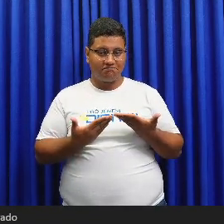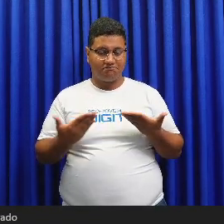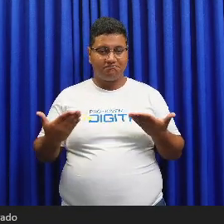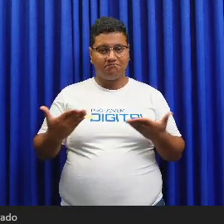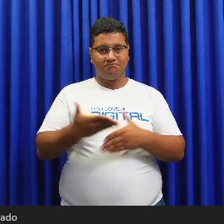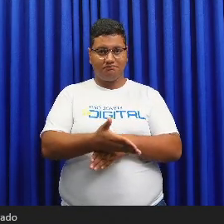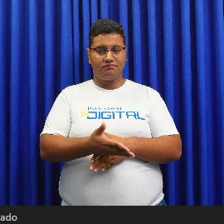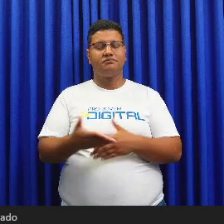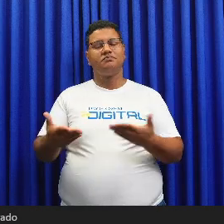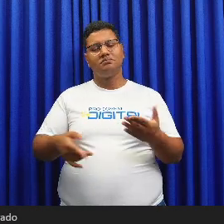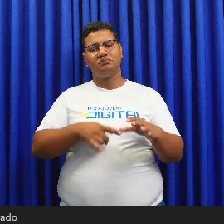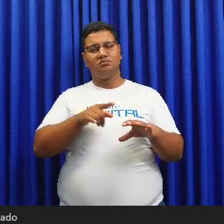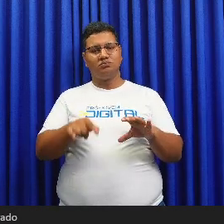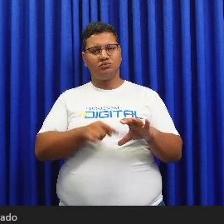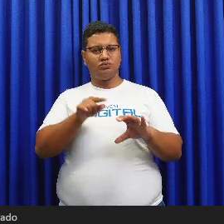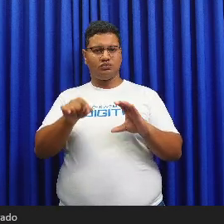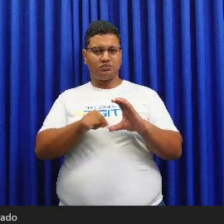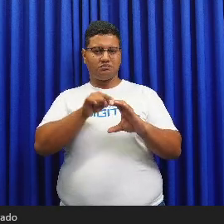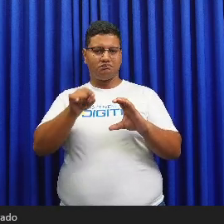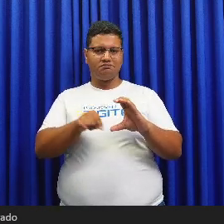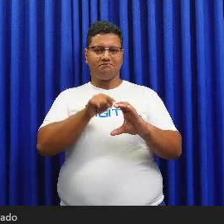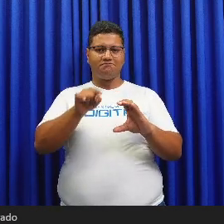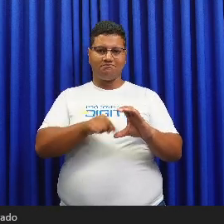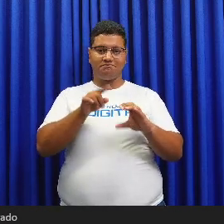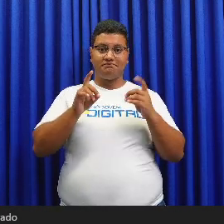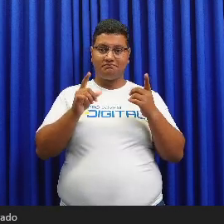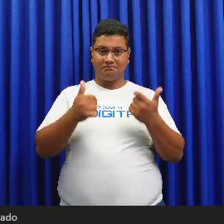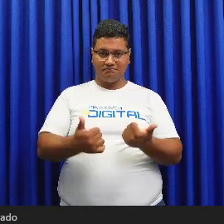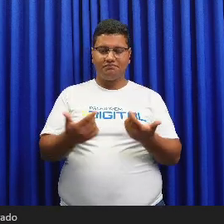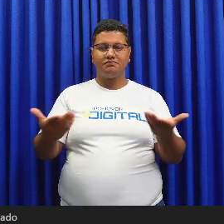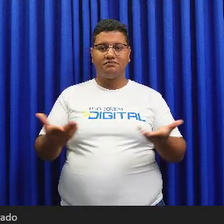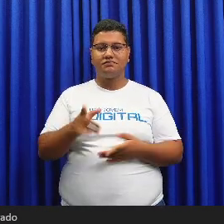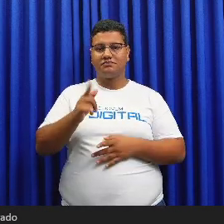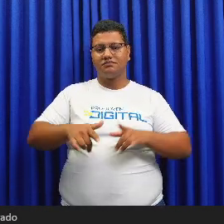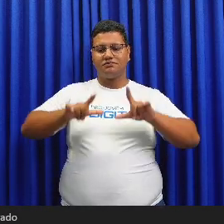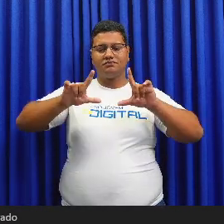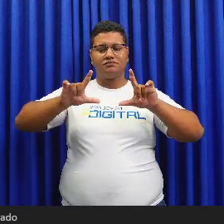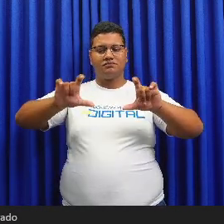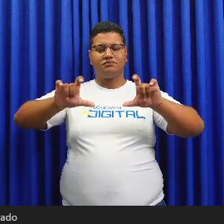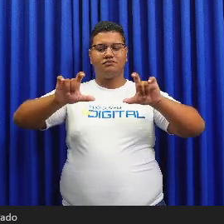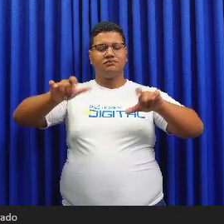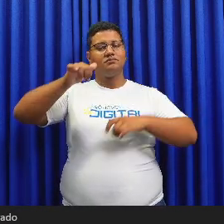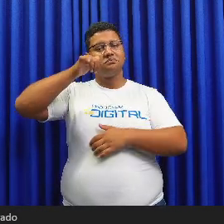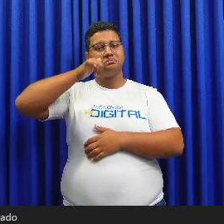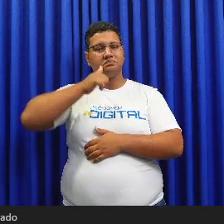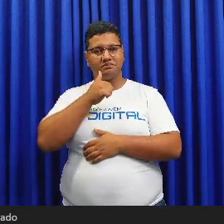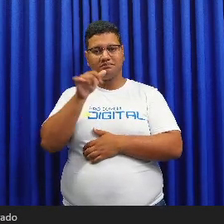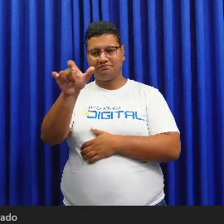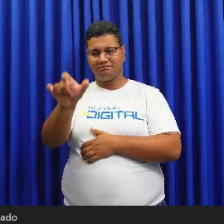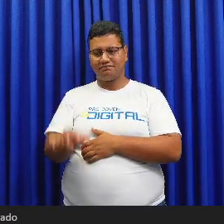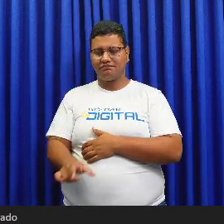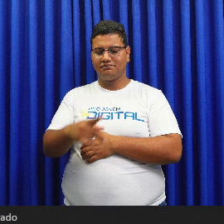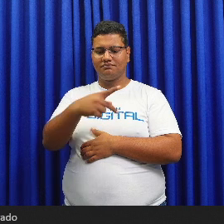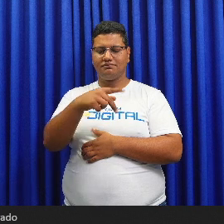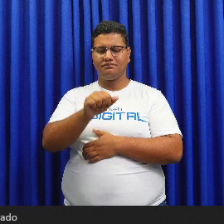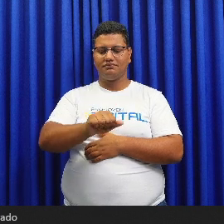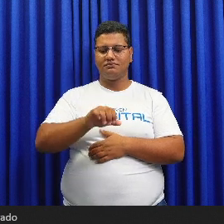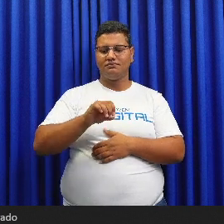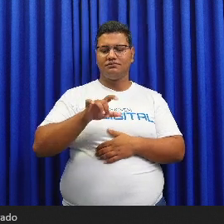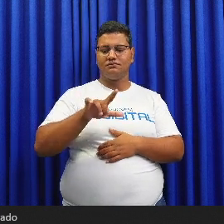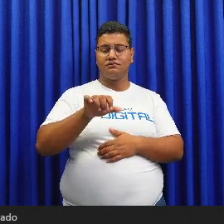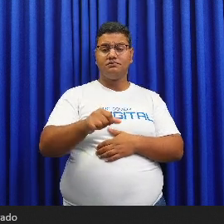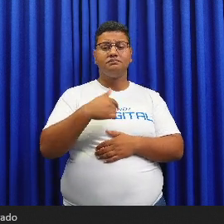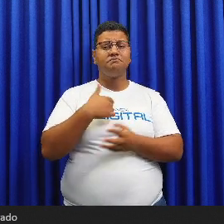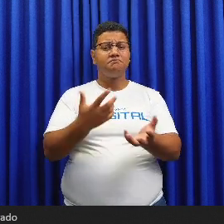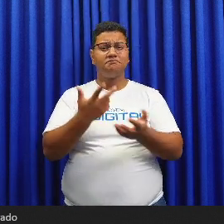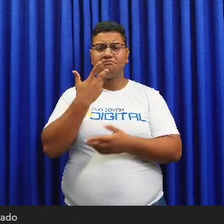beleza? Tá carregando, ok? Vai ser a imagem dessa moça, tá? O que eu vou